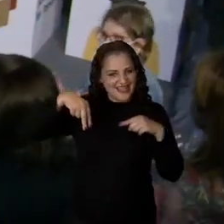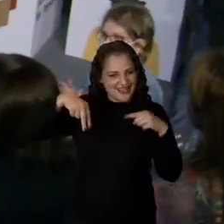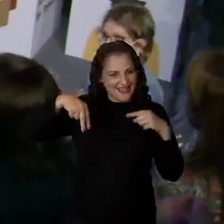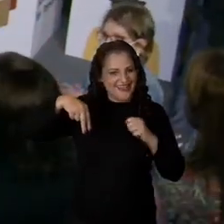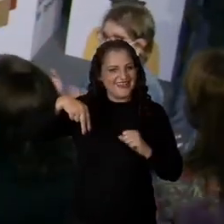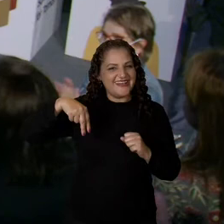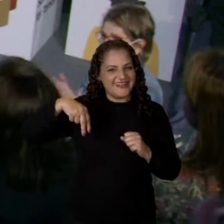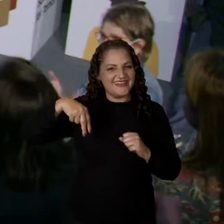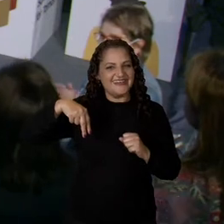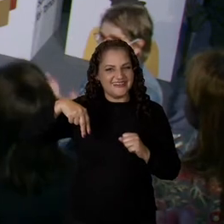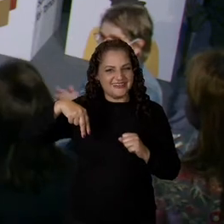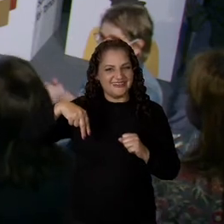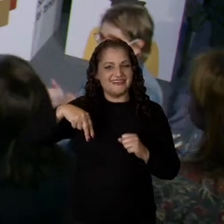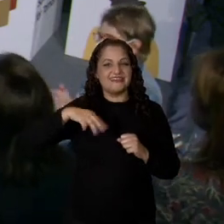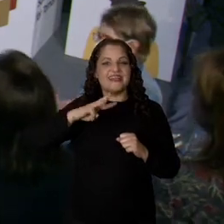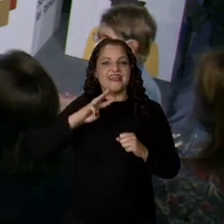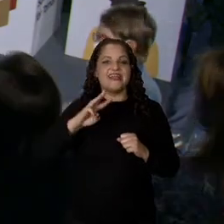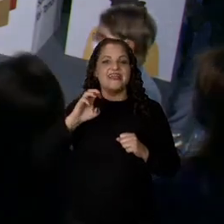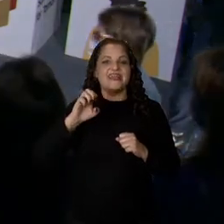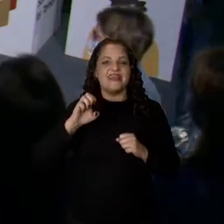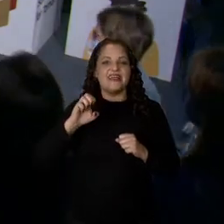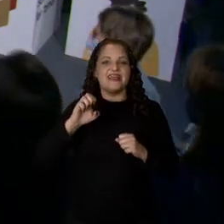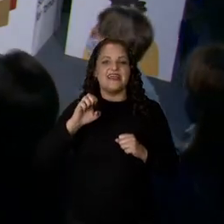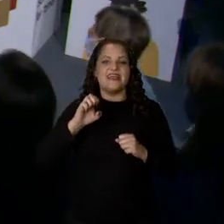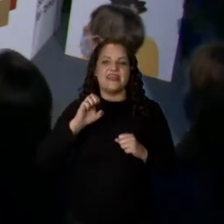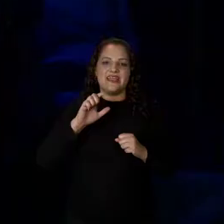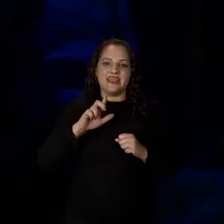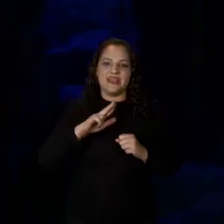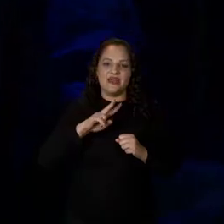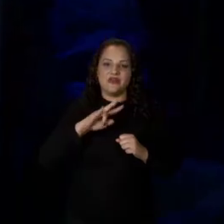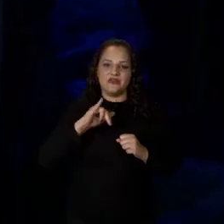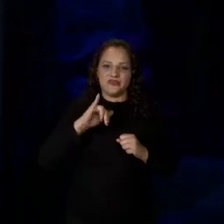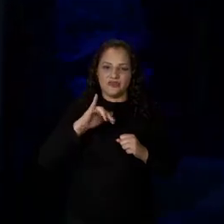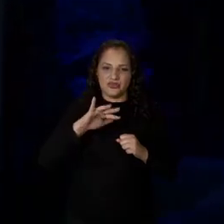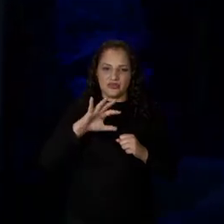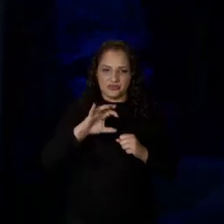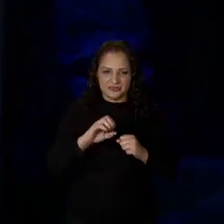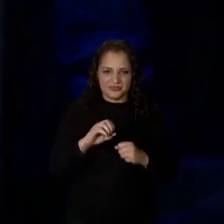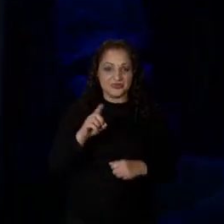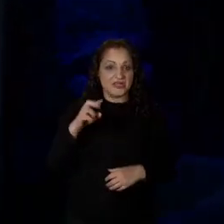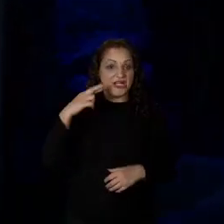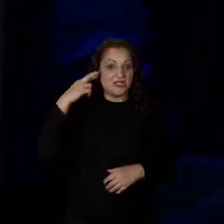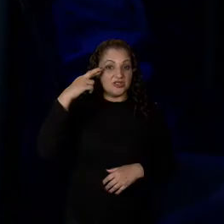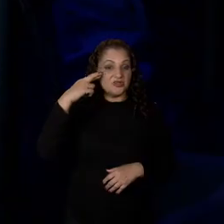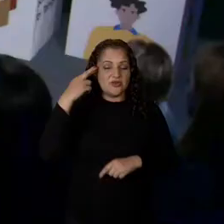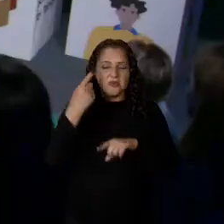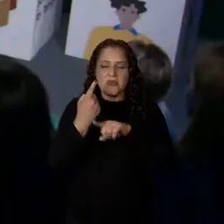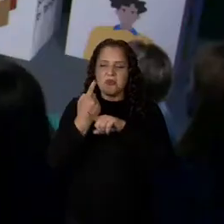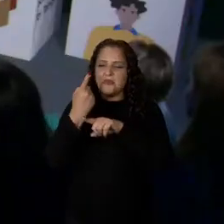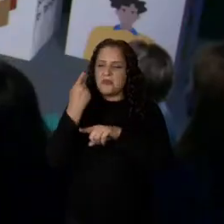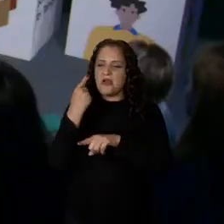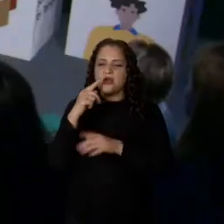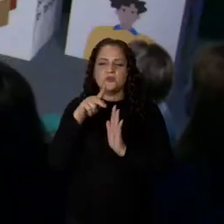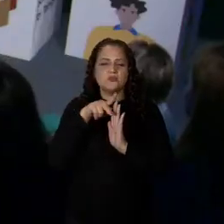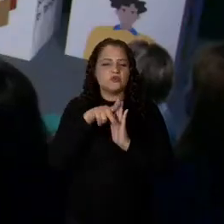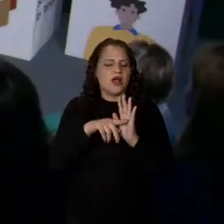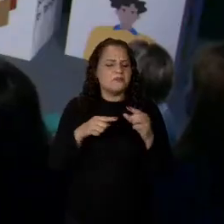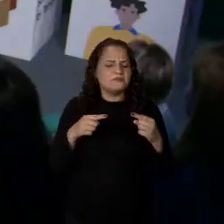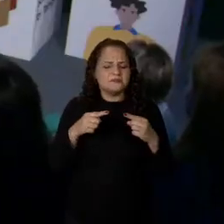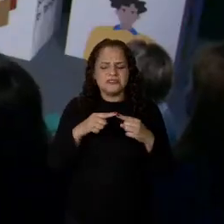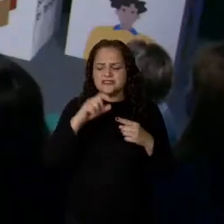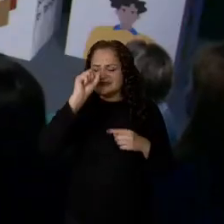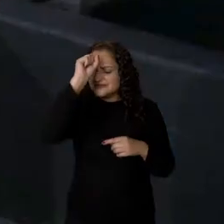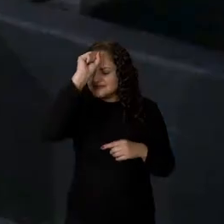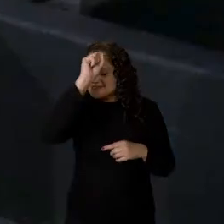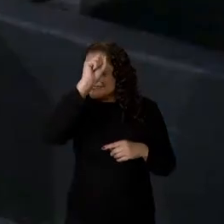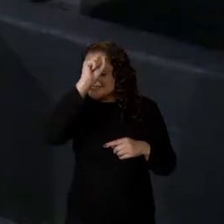Então, o Elvio tinha o sonho há 10 anos atrás de trazer o projeto. E é um projeto que tem tudo a ver com a Samsung, tudo a ver